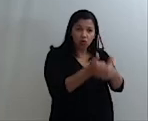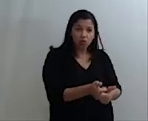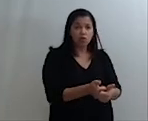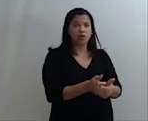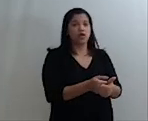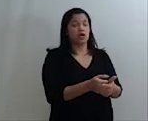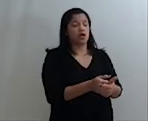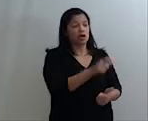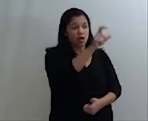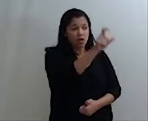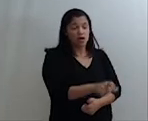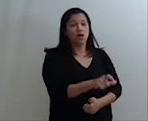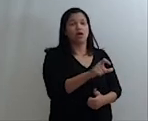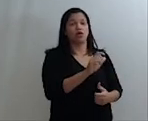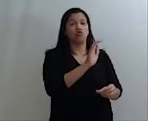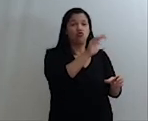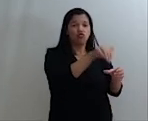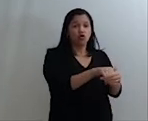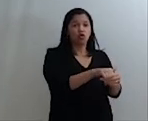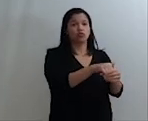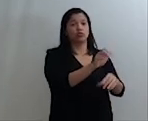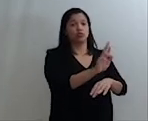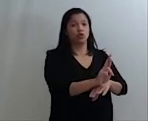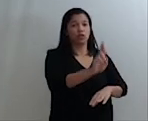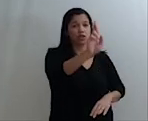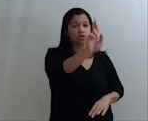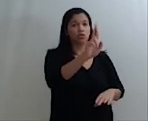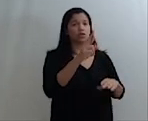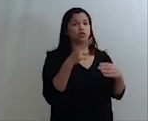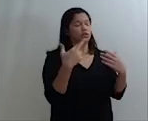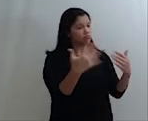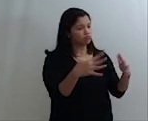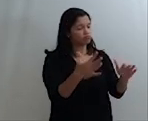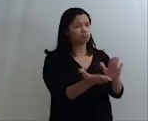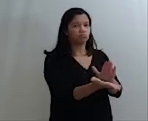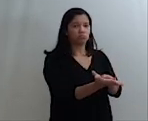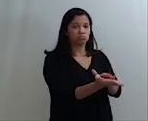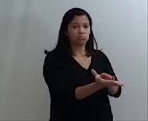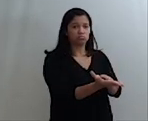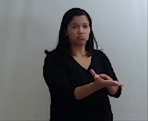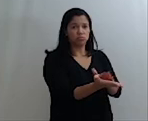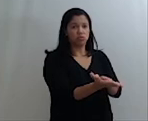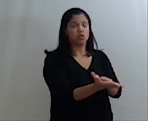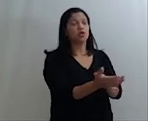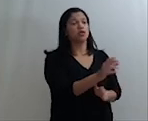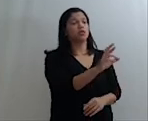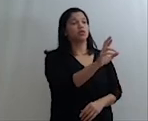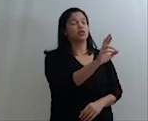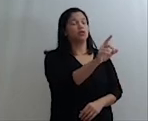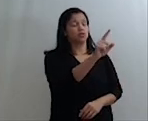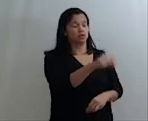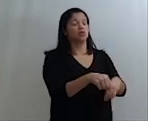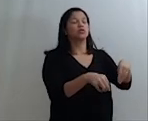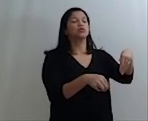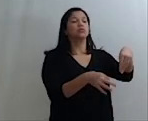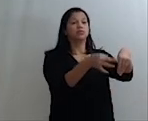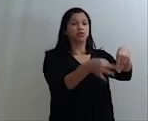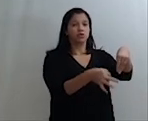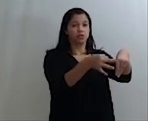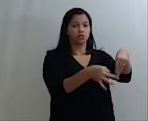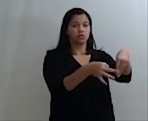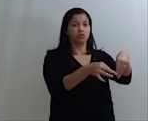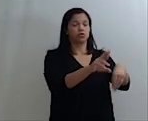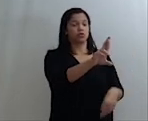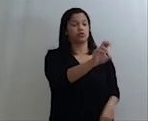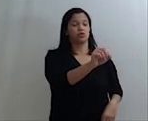do eminente relator parabenizando mais uma vez o ministro Rogério esiet pela pelo pelo brilhantismo do seu